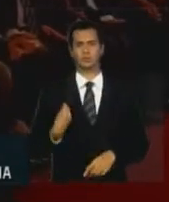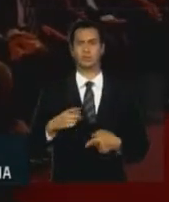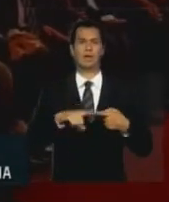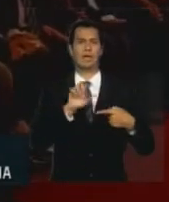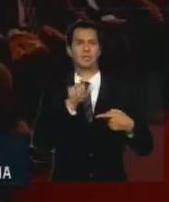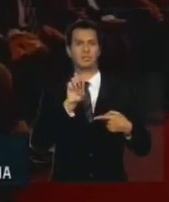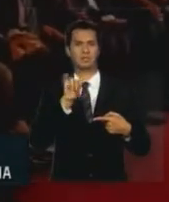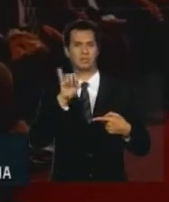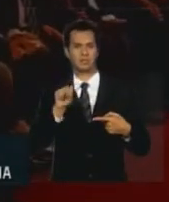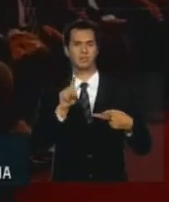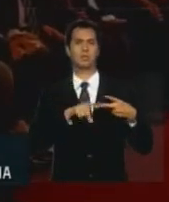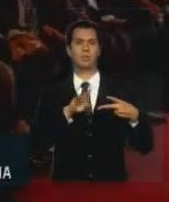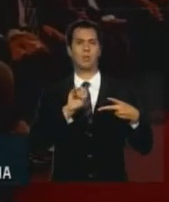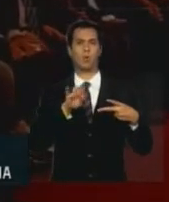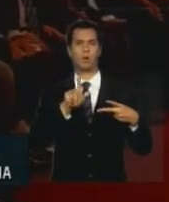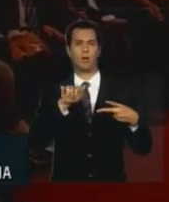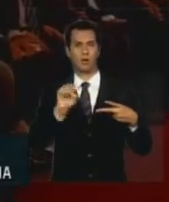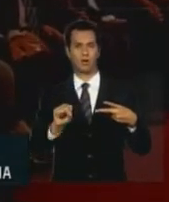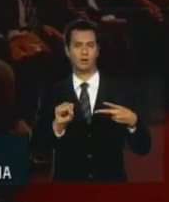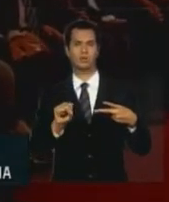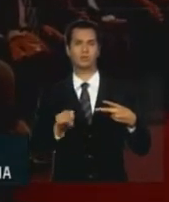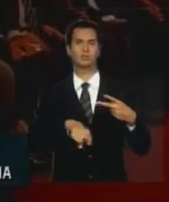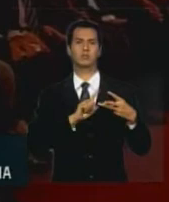Melo, Bongás,